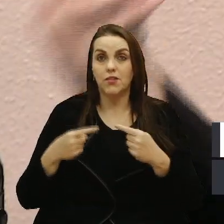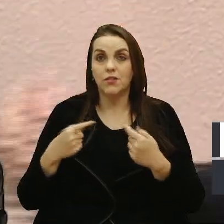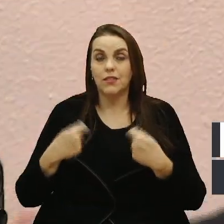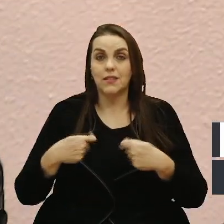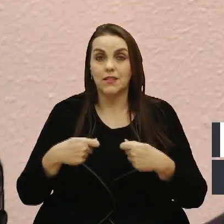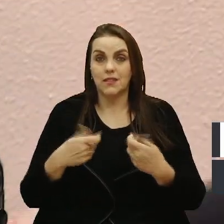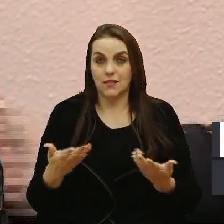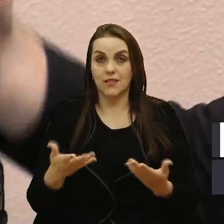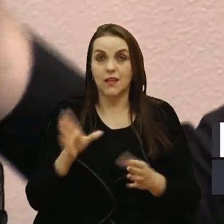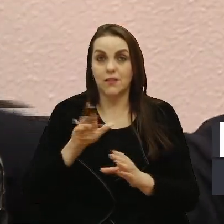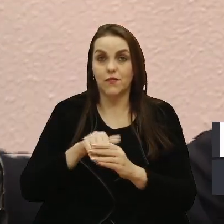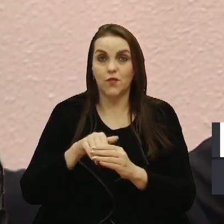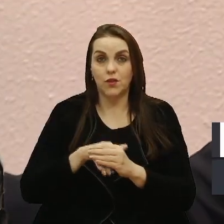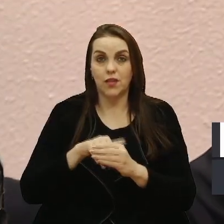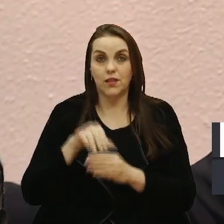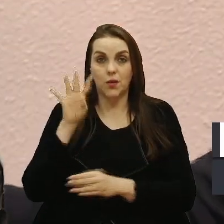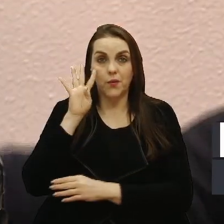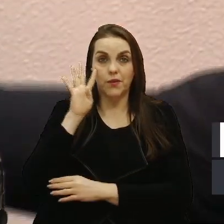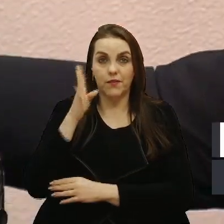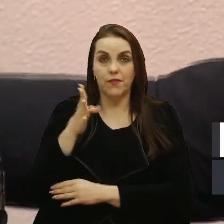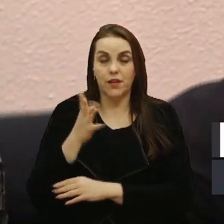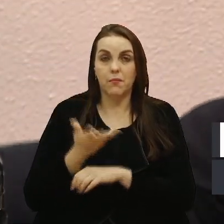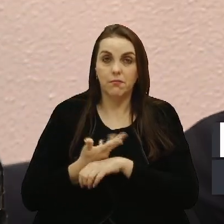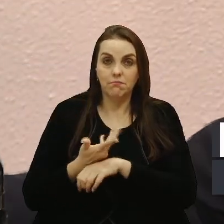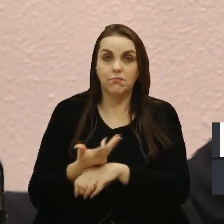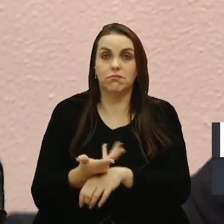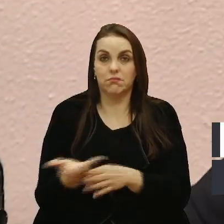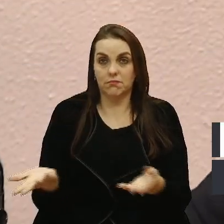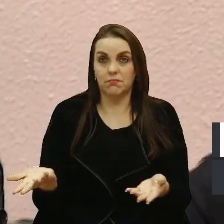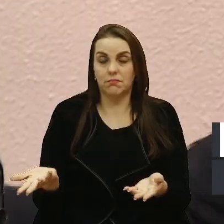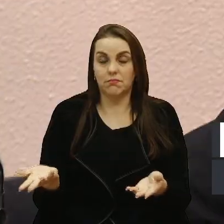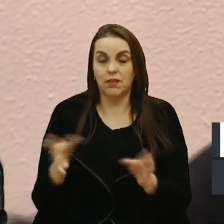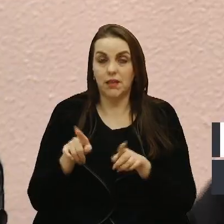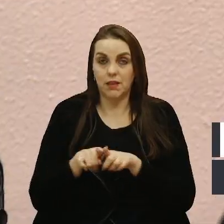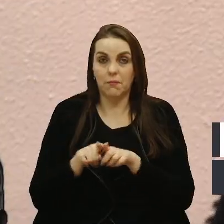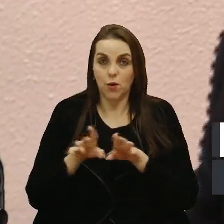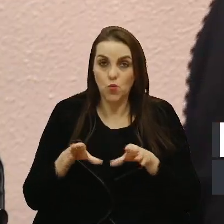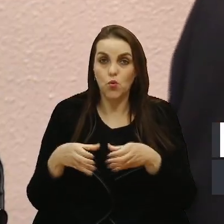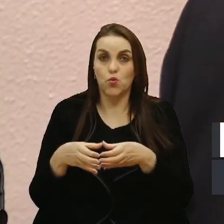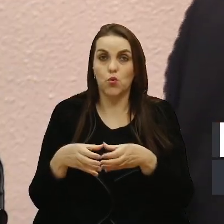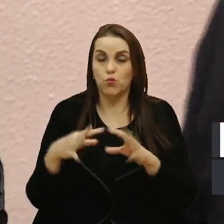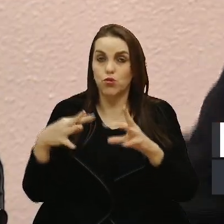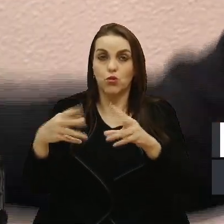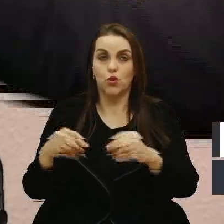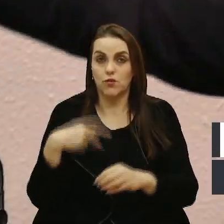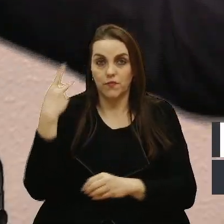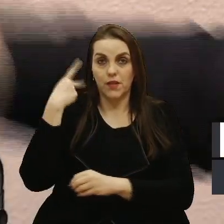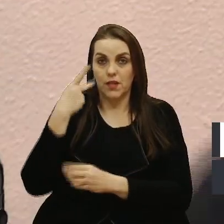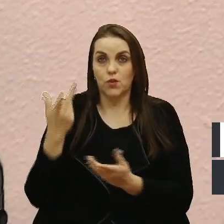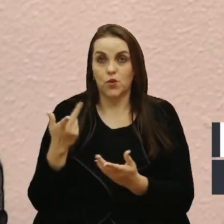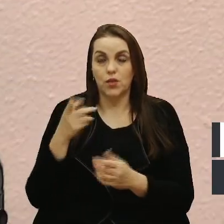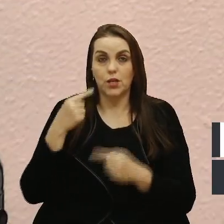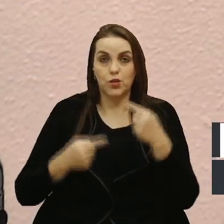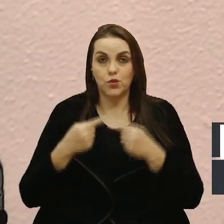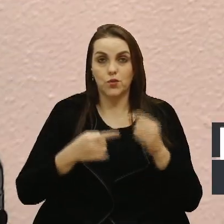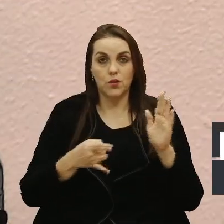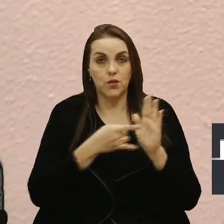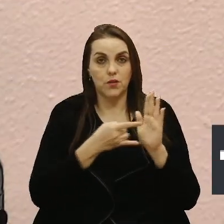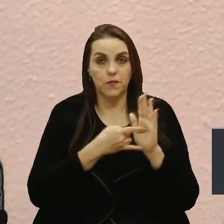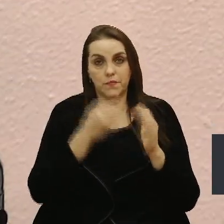votação na quarta-feira, para que possamos ter celeridade. E com a questão do quórum. Então, eu acho que é uma discussão para o regimento interno. Obrigado, vereadora Daiane. Bom